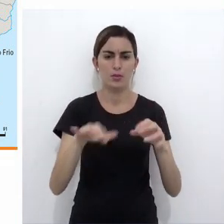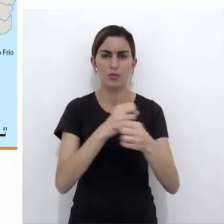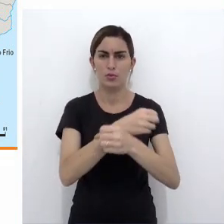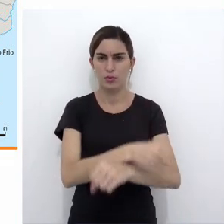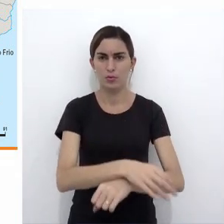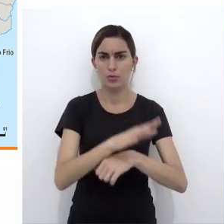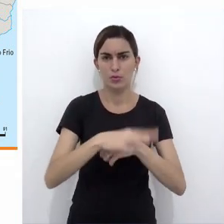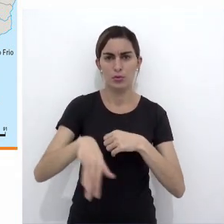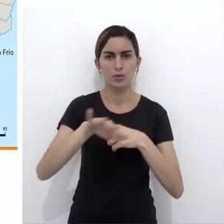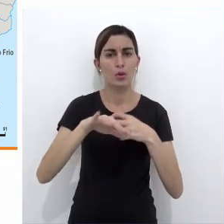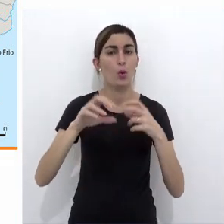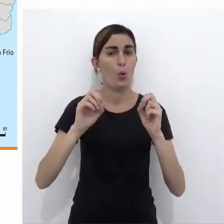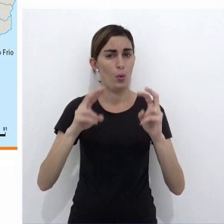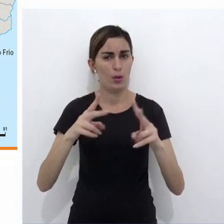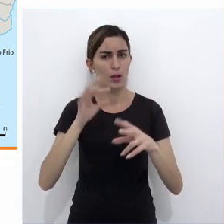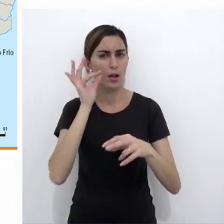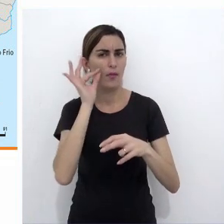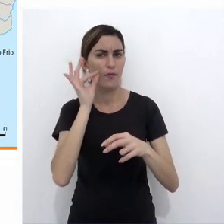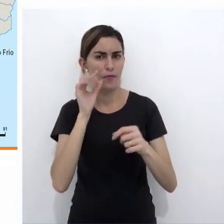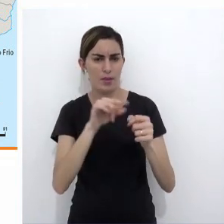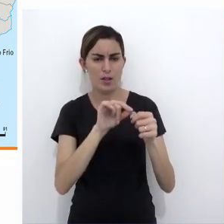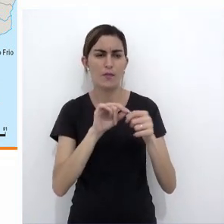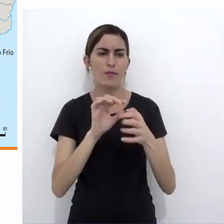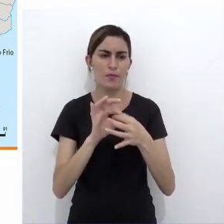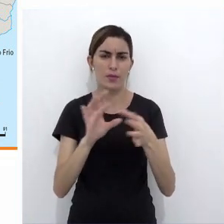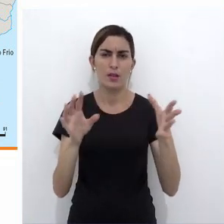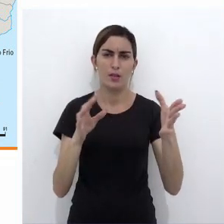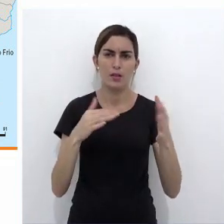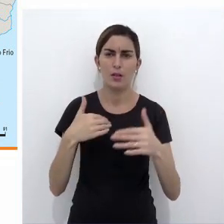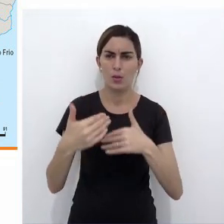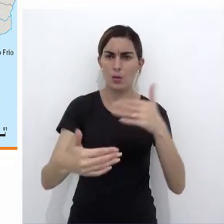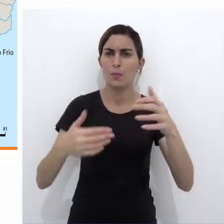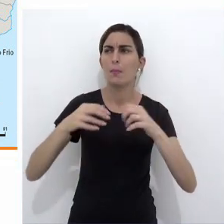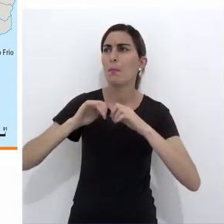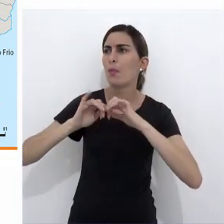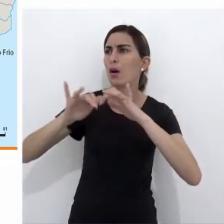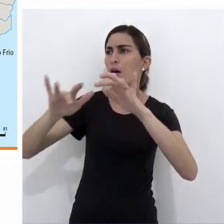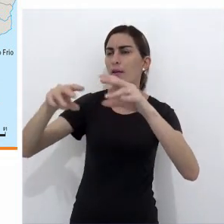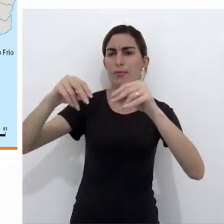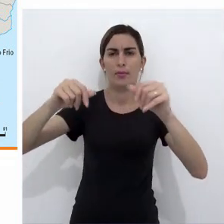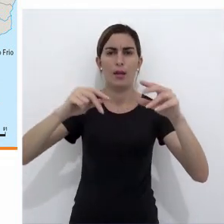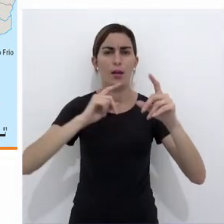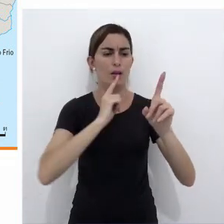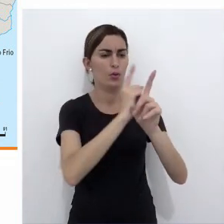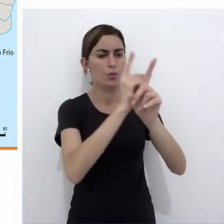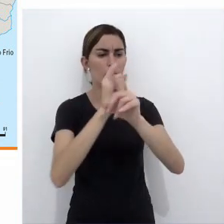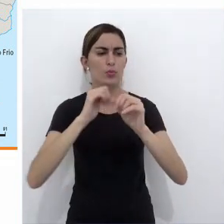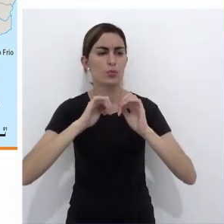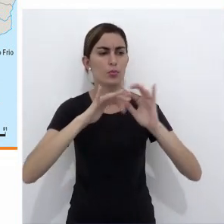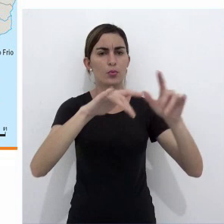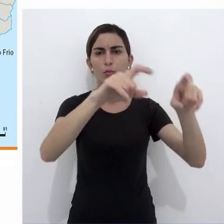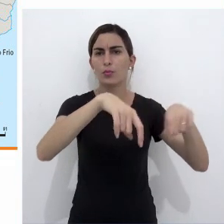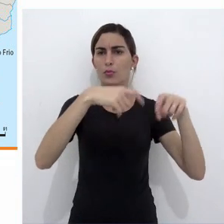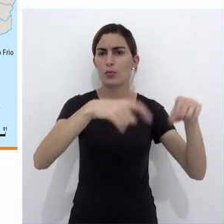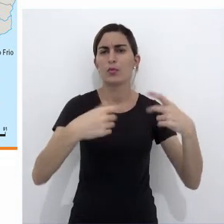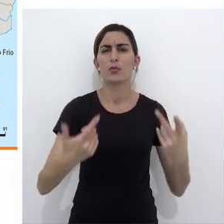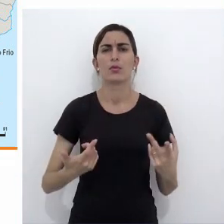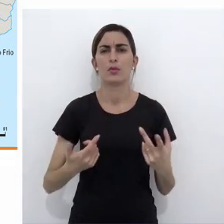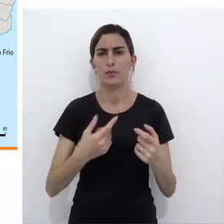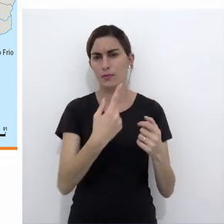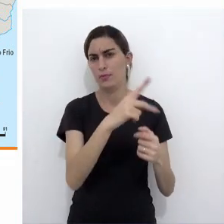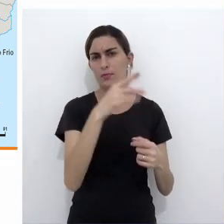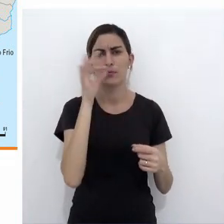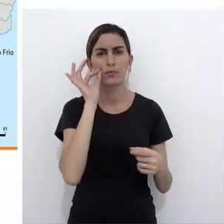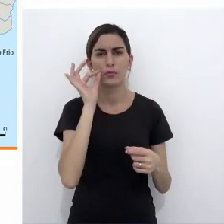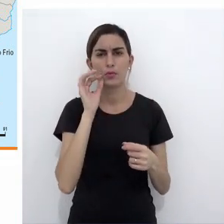ok? Só que esse café ele foi se expandindo, buscando mais terras, encontrando mais terras aráveis para esse café,